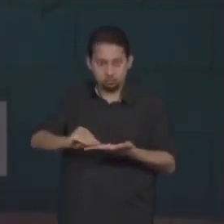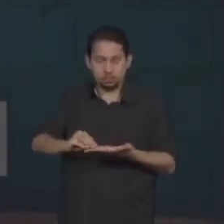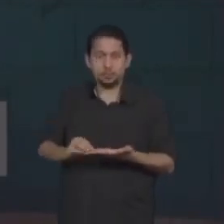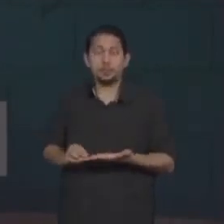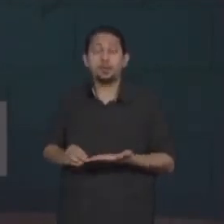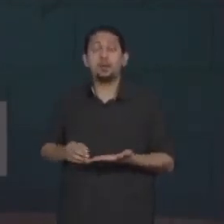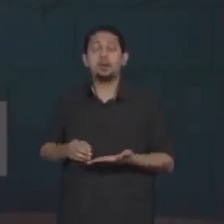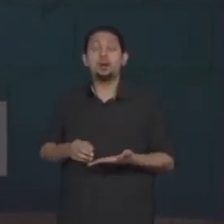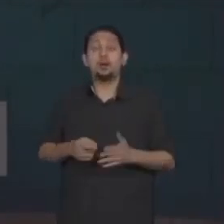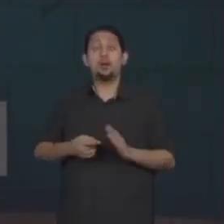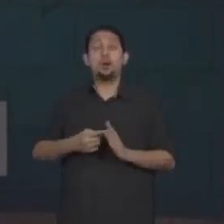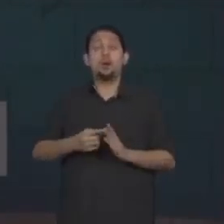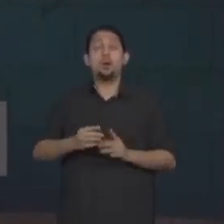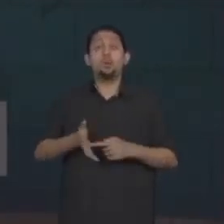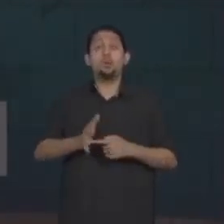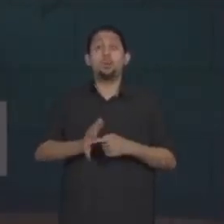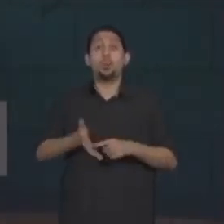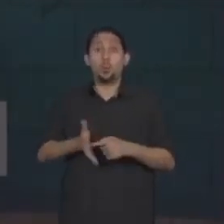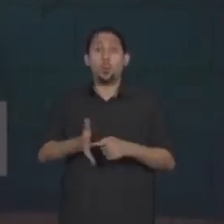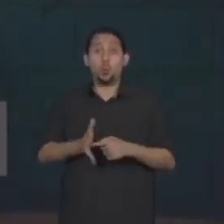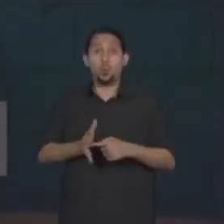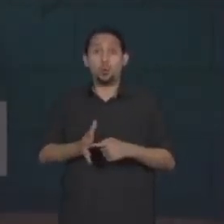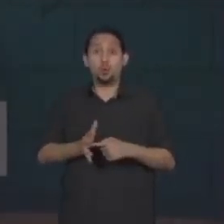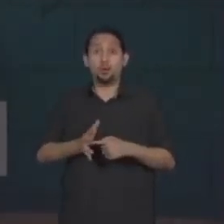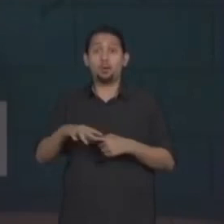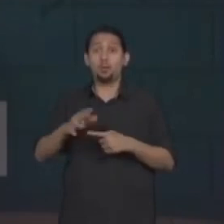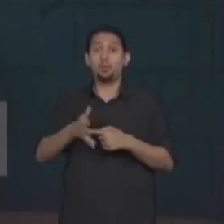na direção dessa polia